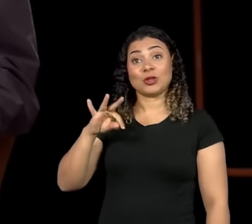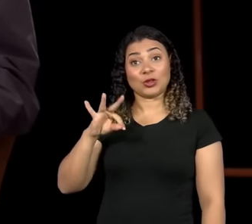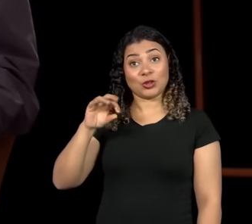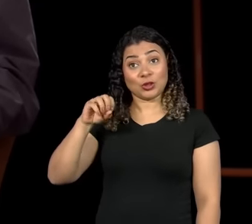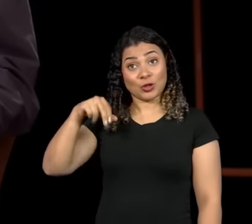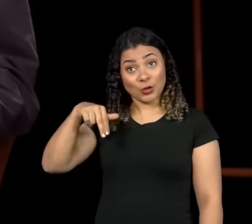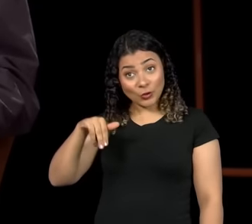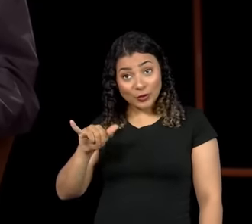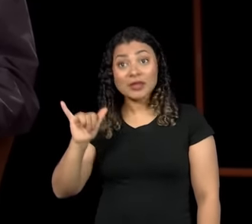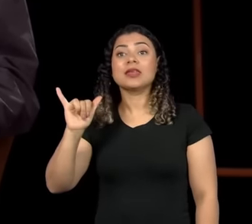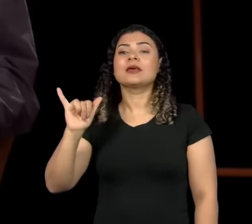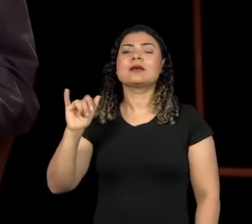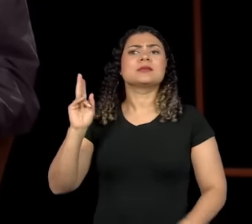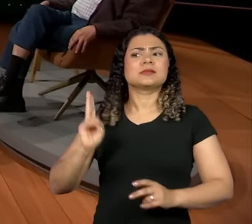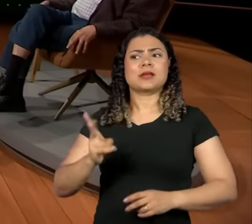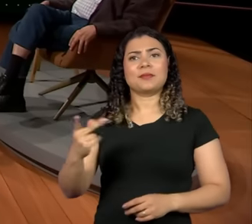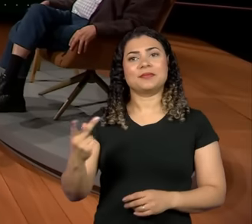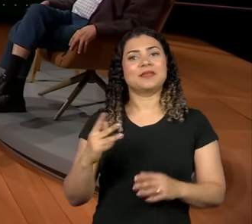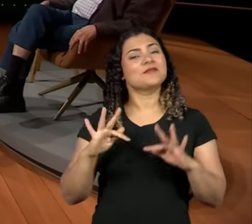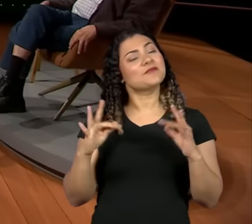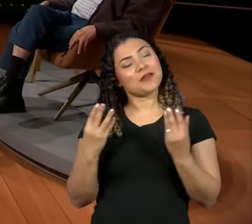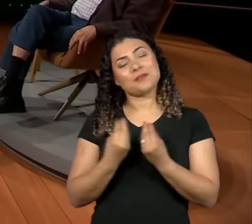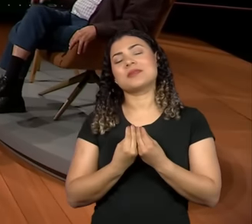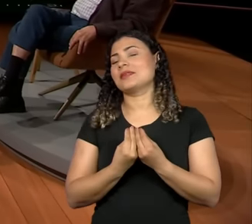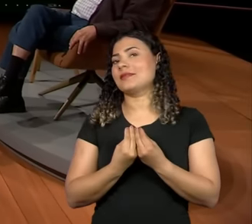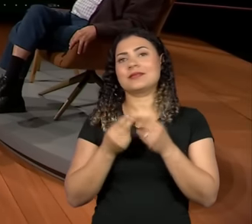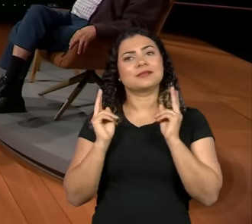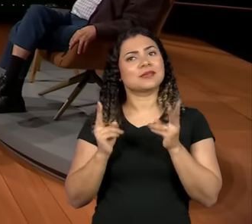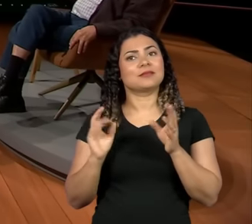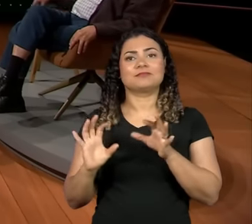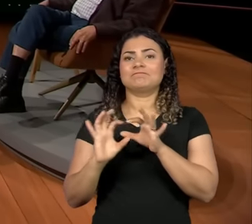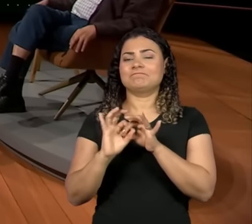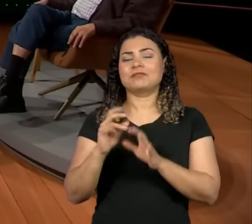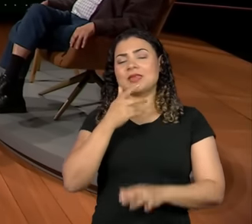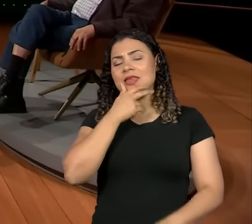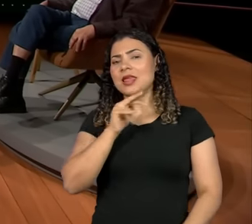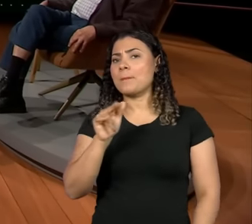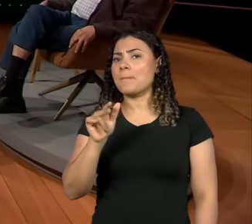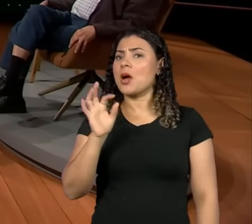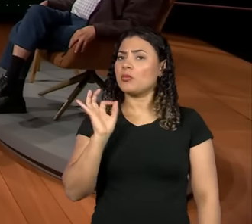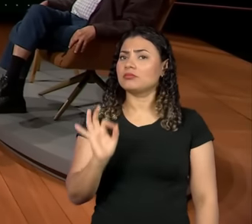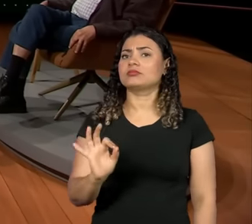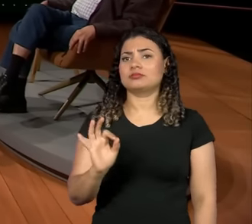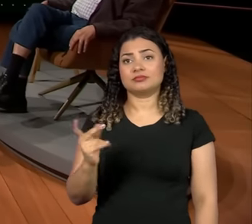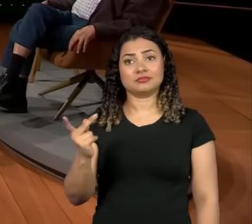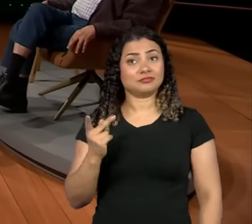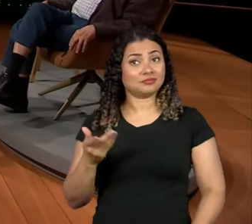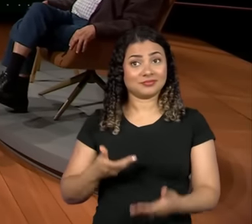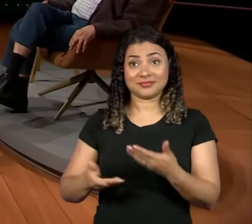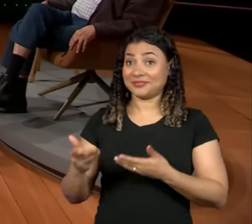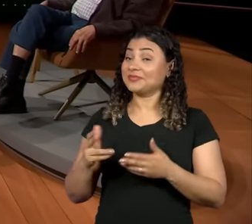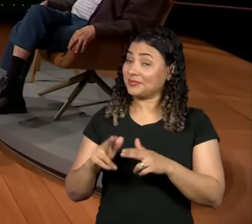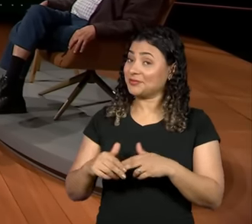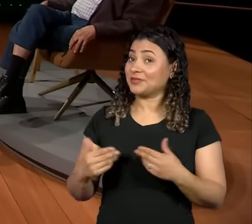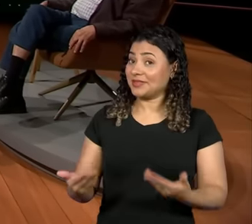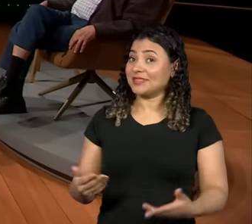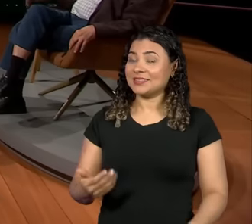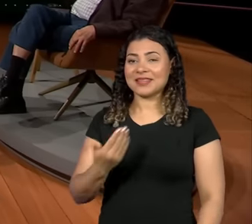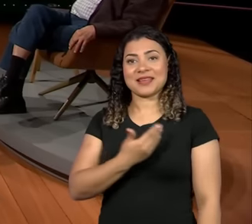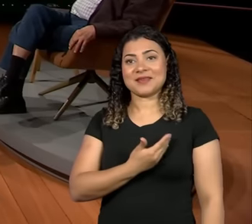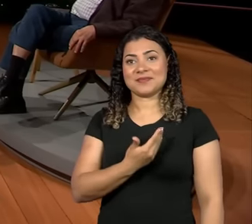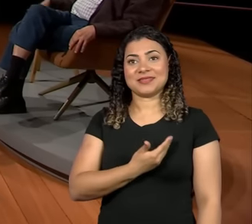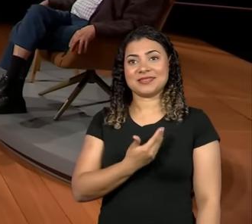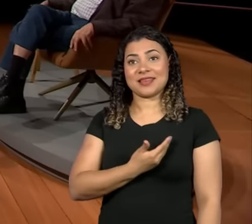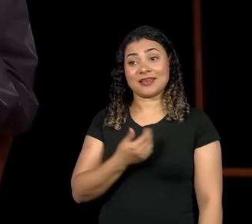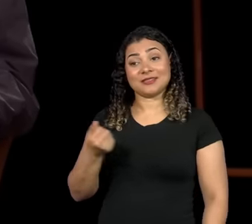E fomos, sempre fomos uma família só. Nos tratamos como irmãos. E é isso. É, amizade, como